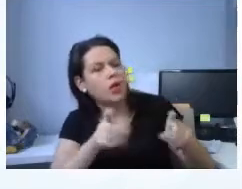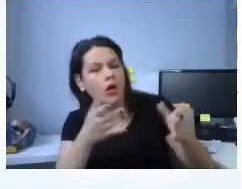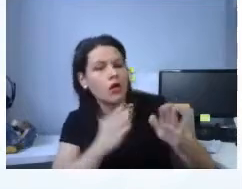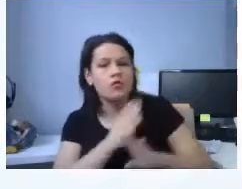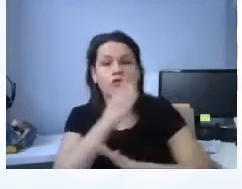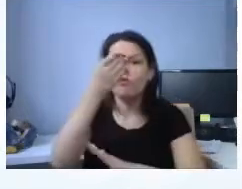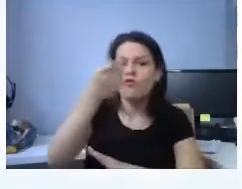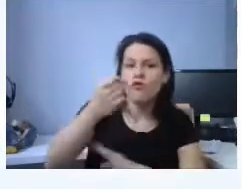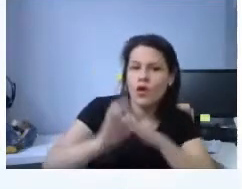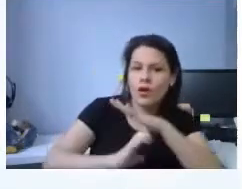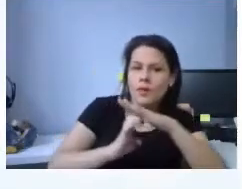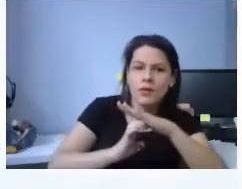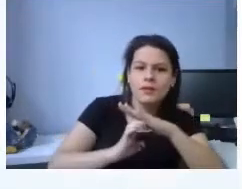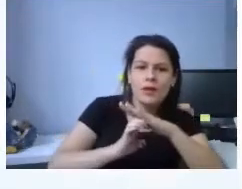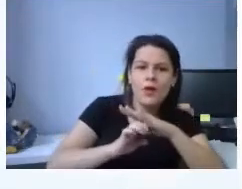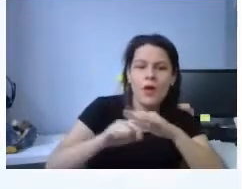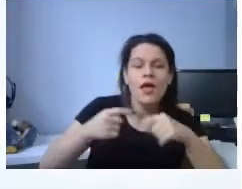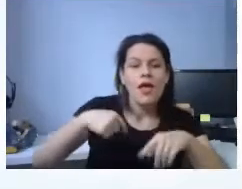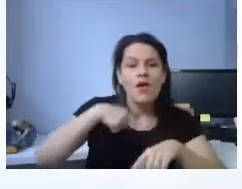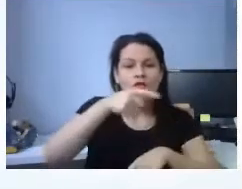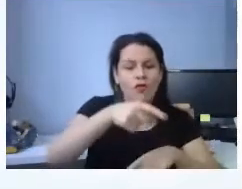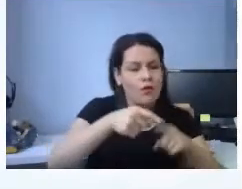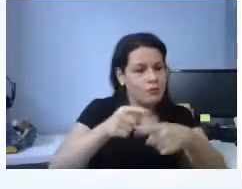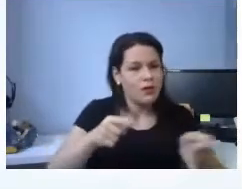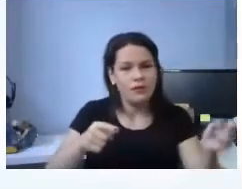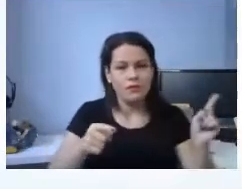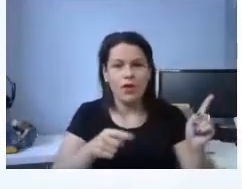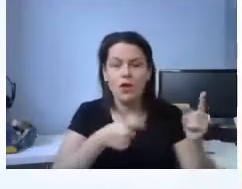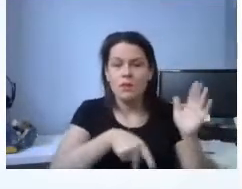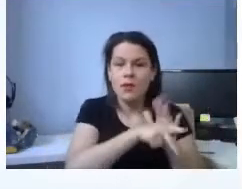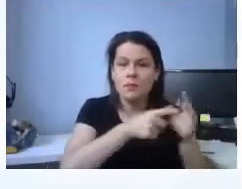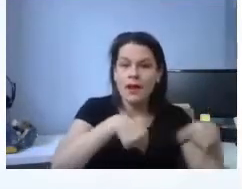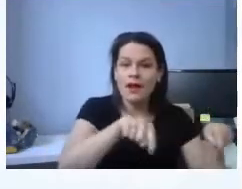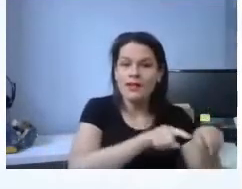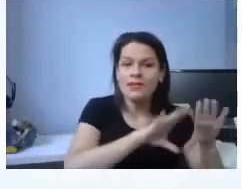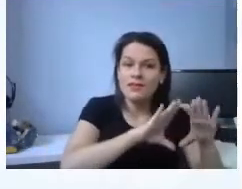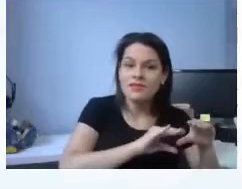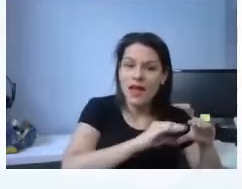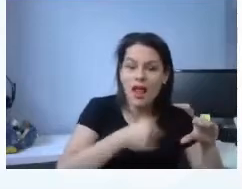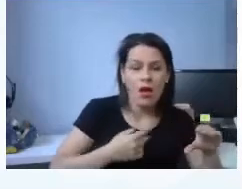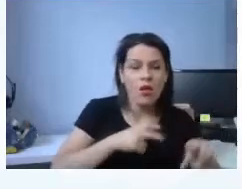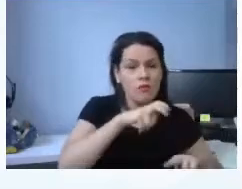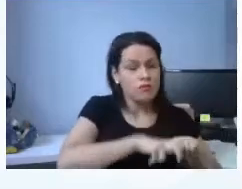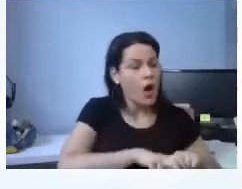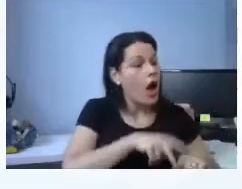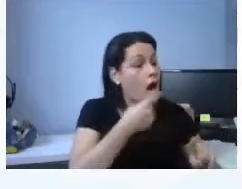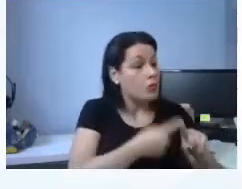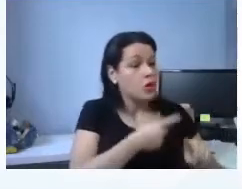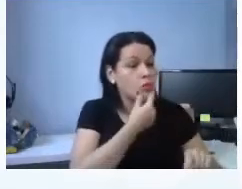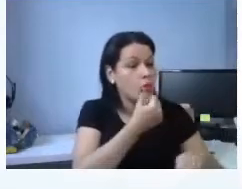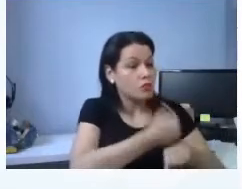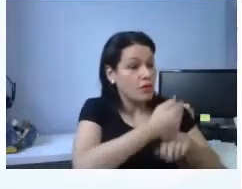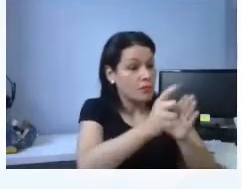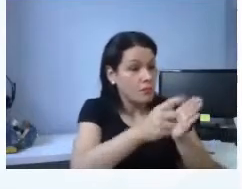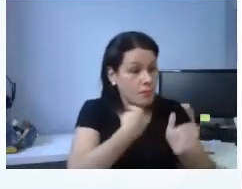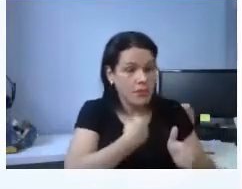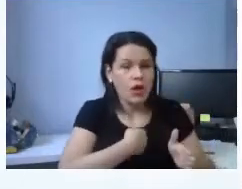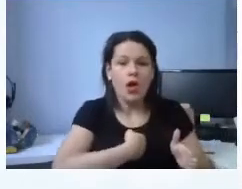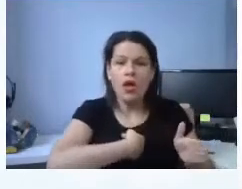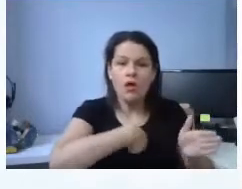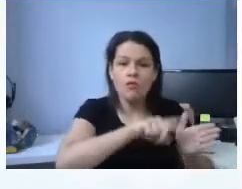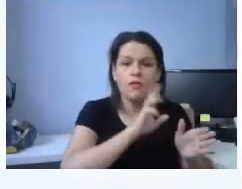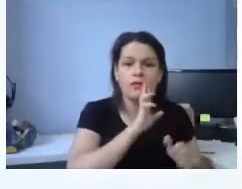empresa, você muda de cômodo, vai para a sala e entra e faz aquela questão que o teu patrão lhe demandou, enfim, é